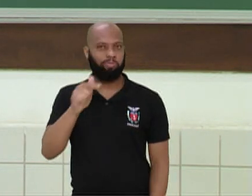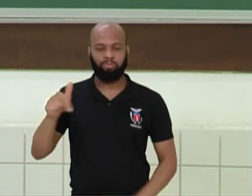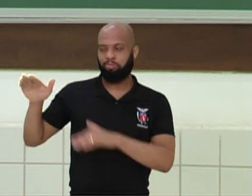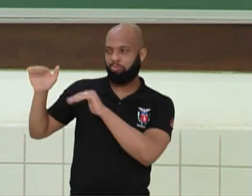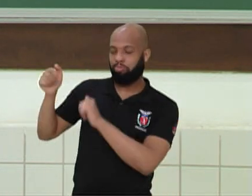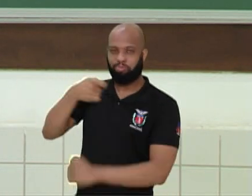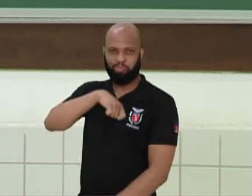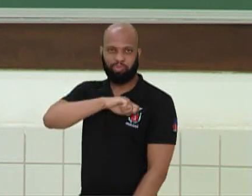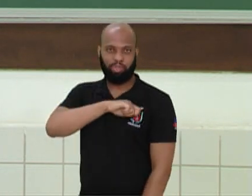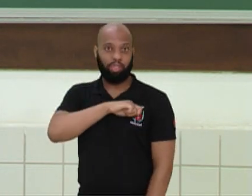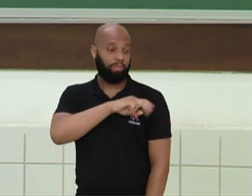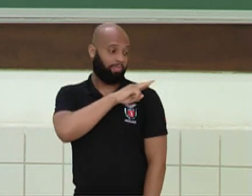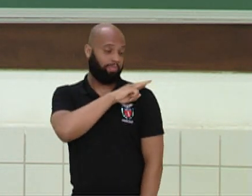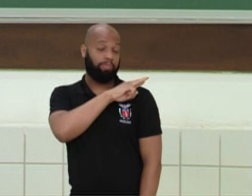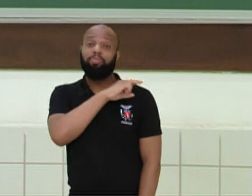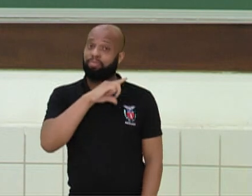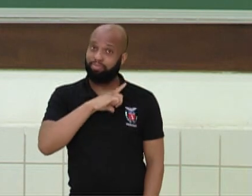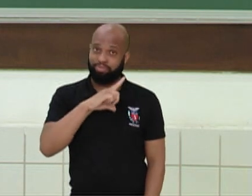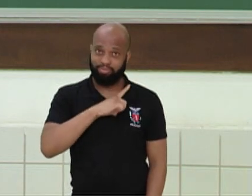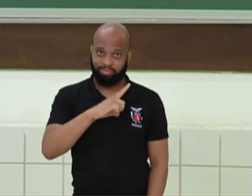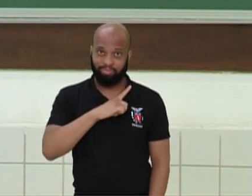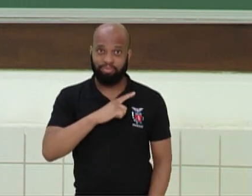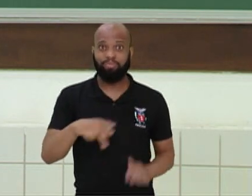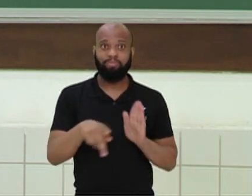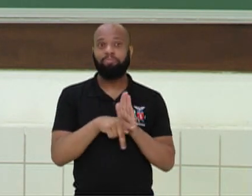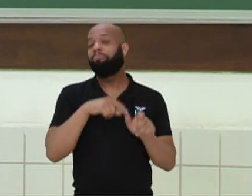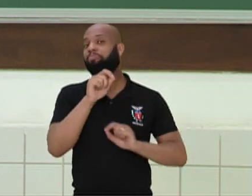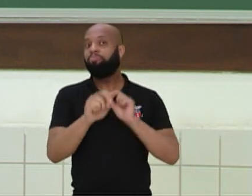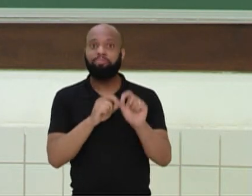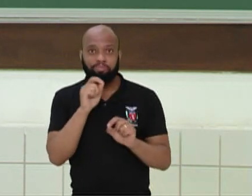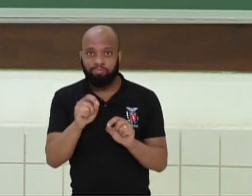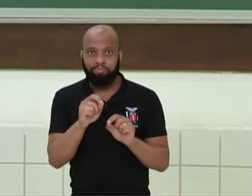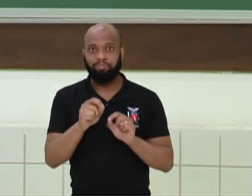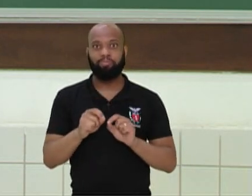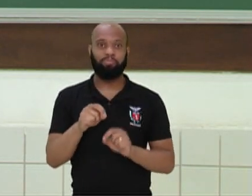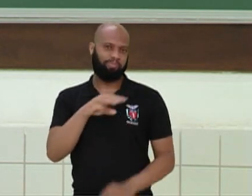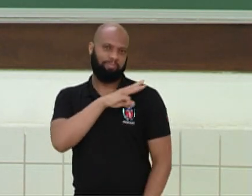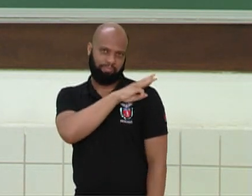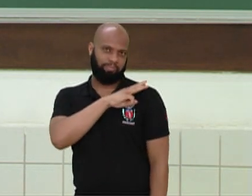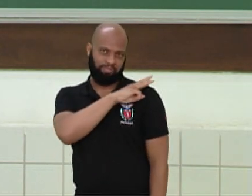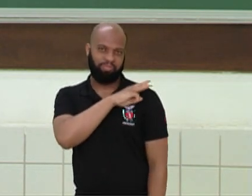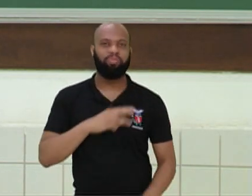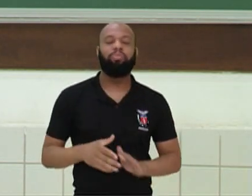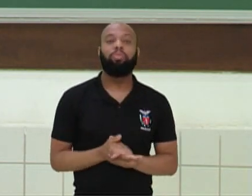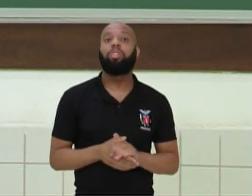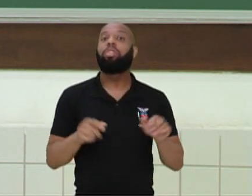espanhola para a segunda série de la enseñanza media.